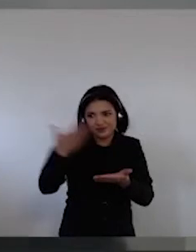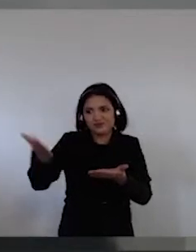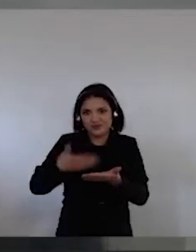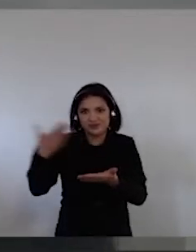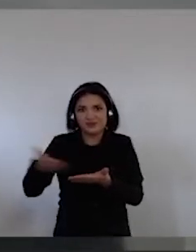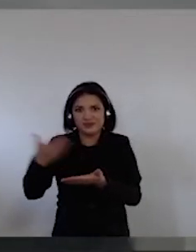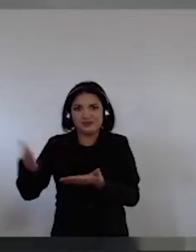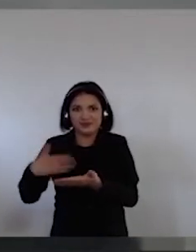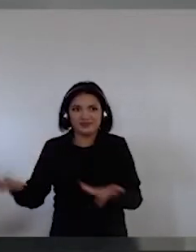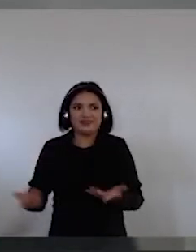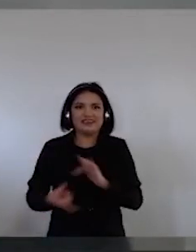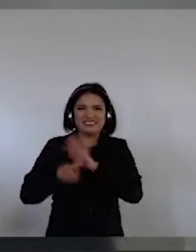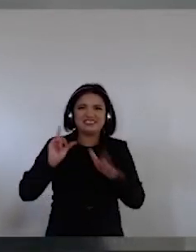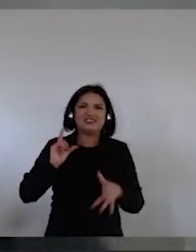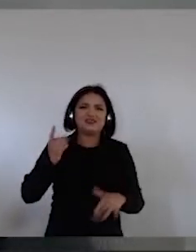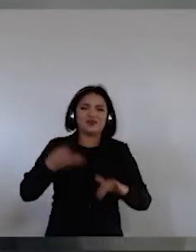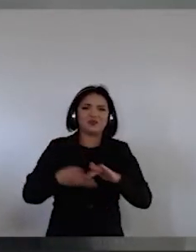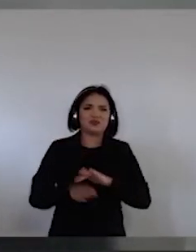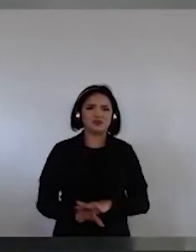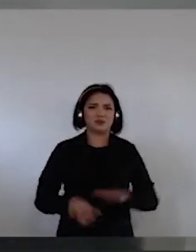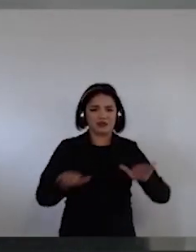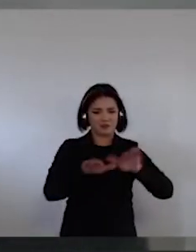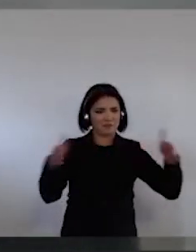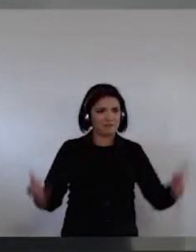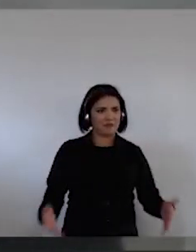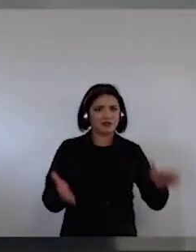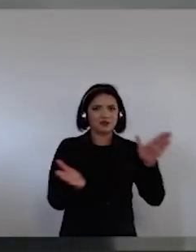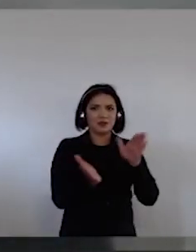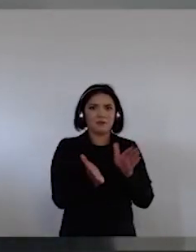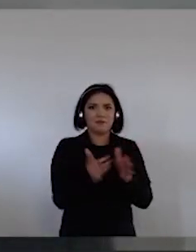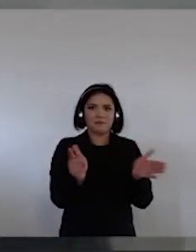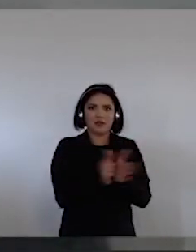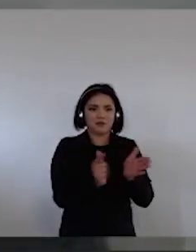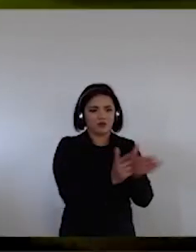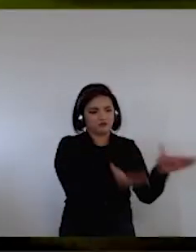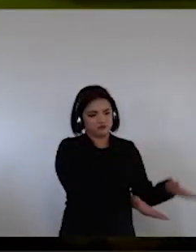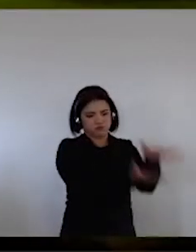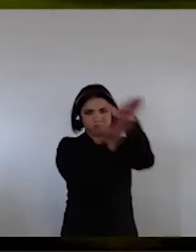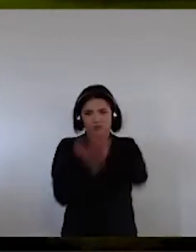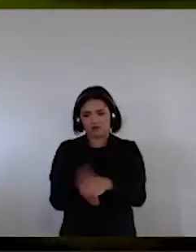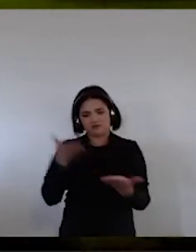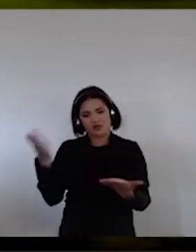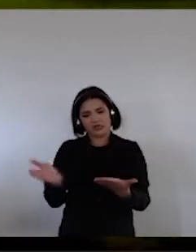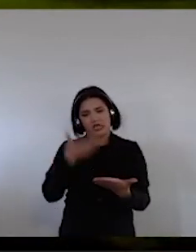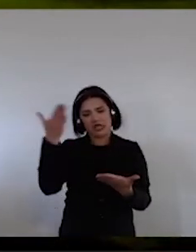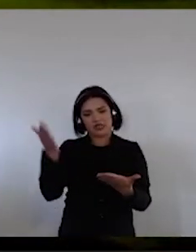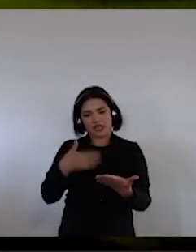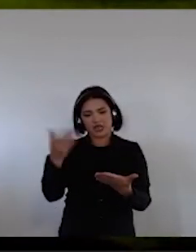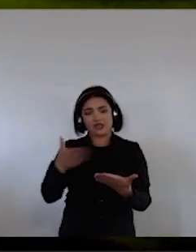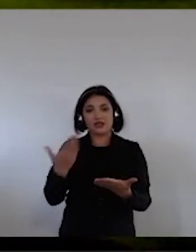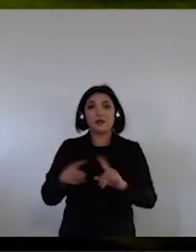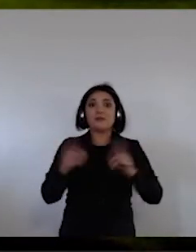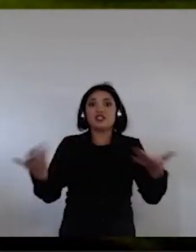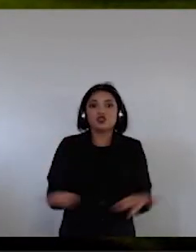lei. Mas essa questão altamente preocupante, que existe uma lei e essa lei não é